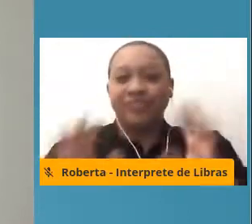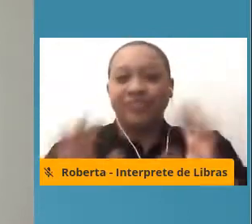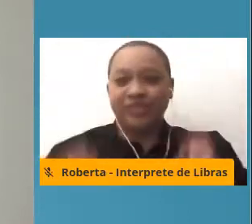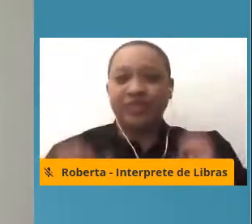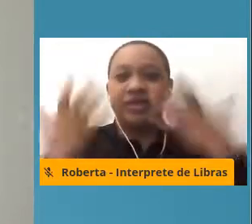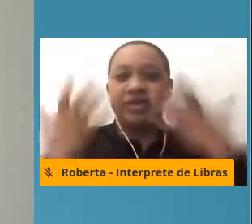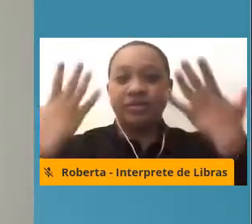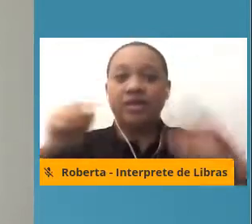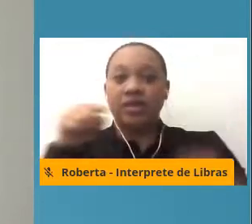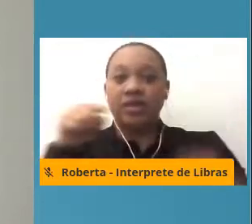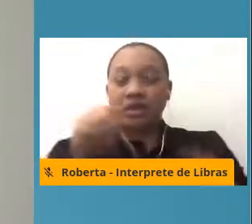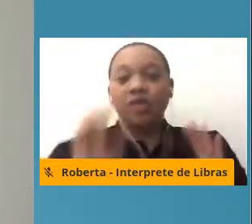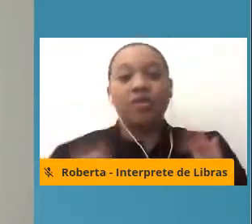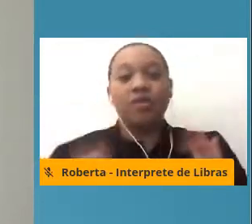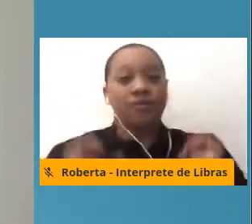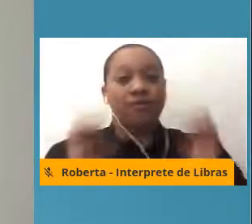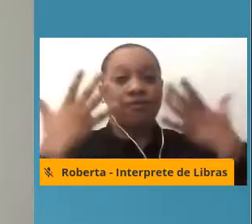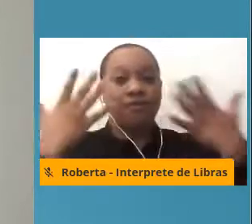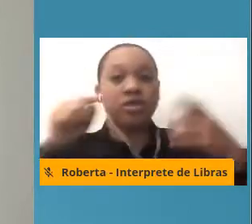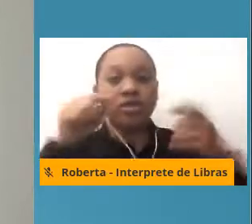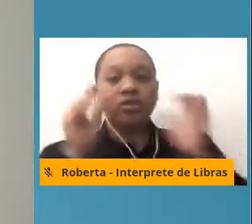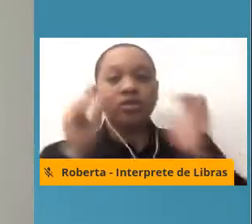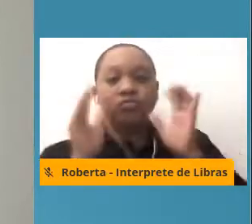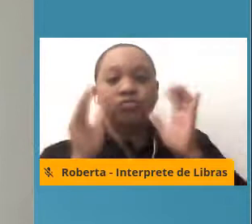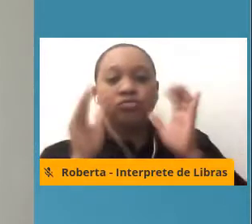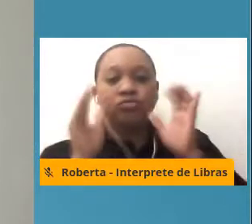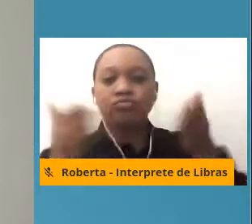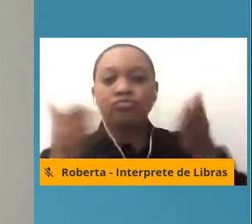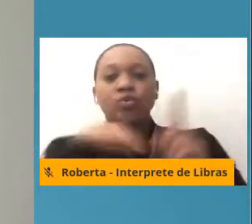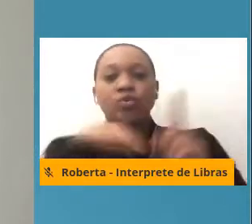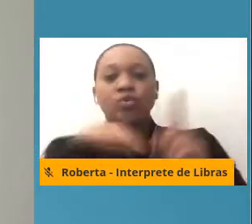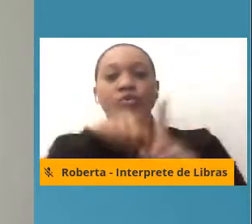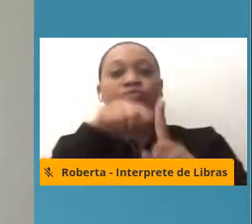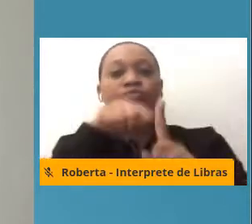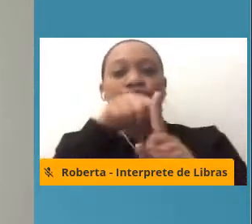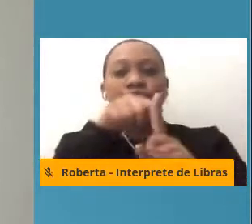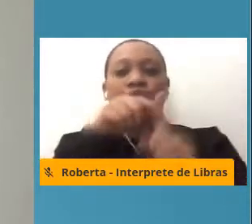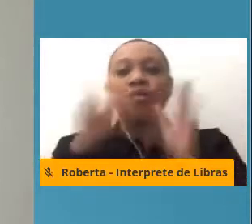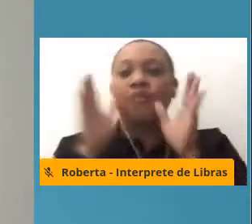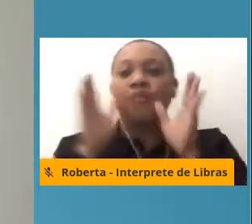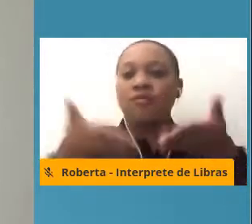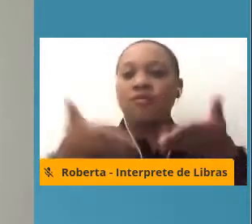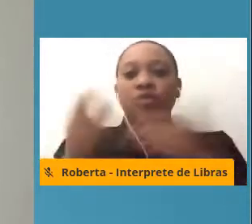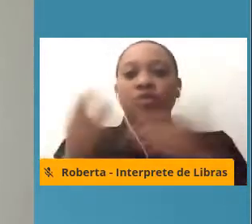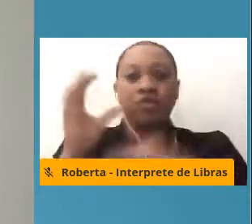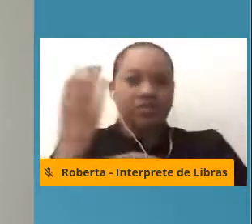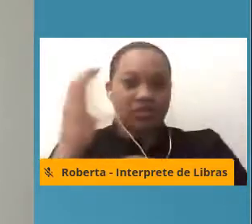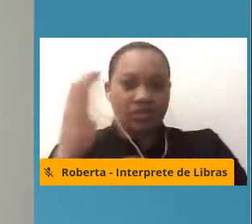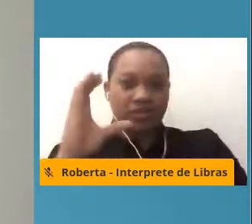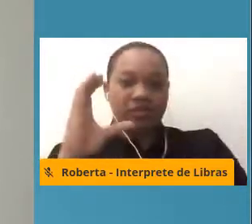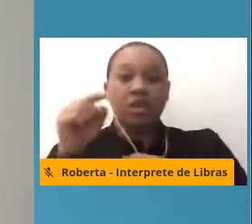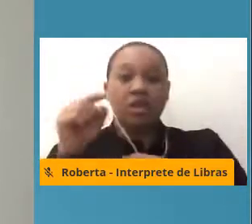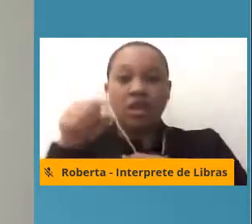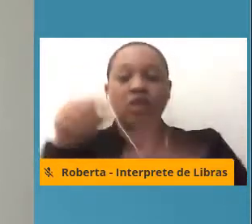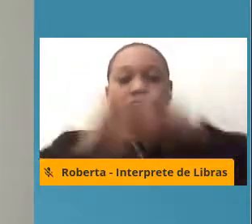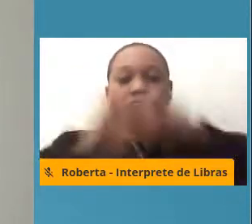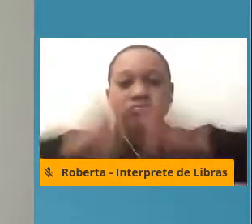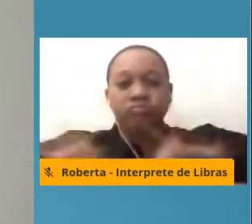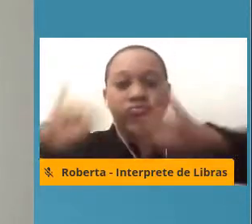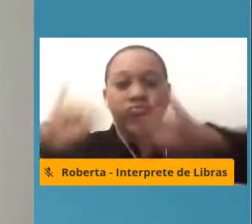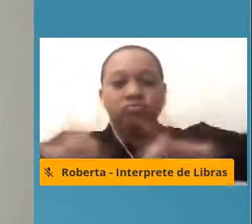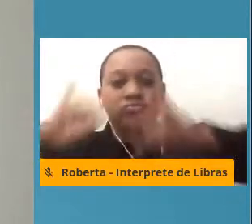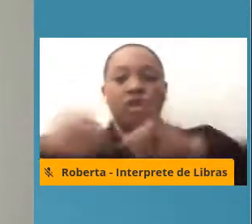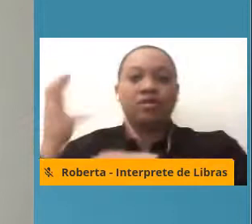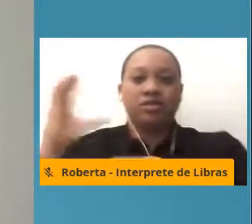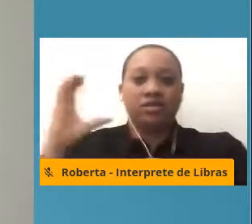é um evento, a finalidade dele não é a finalidade científica, né? A finalidade dele é divulgar a ciência para as